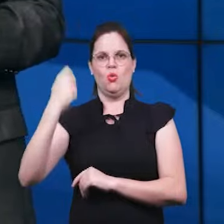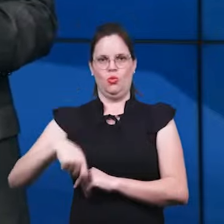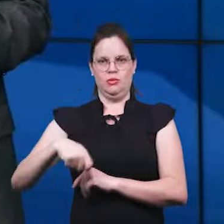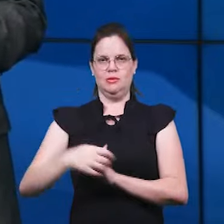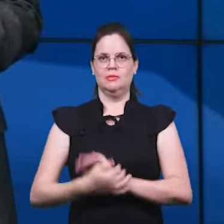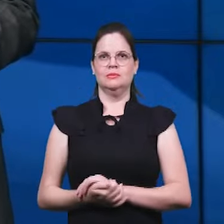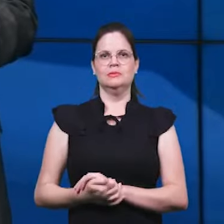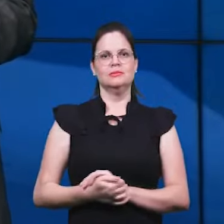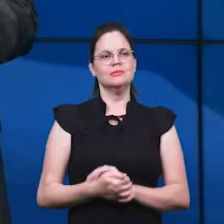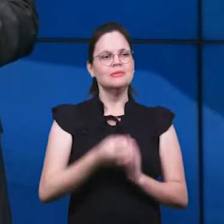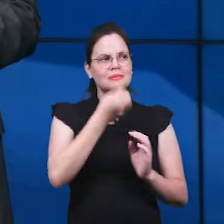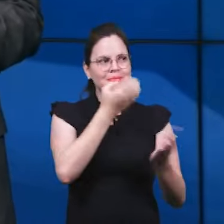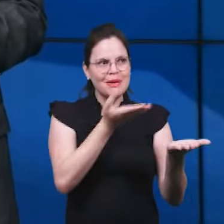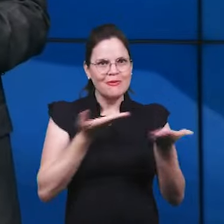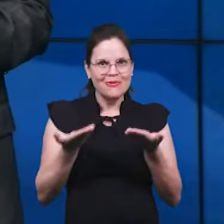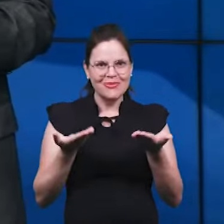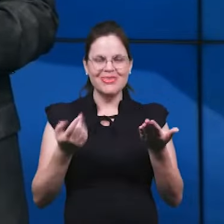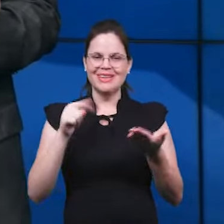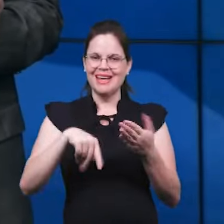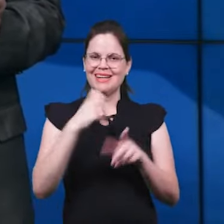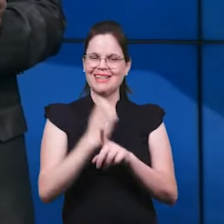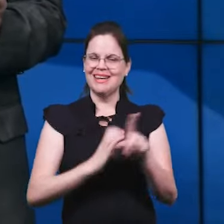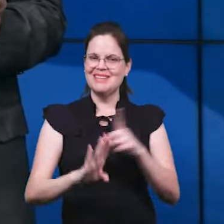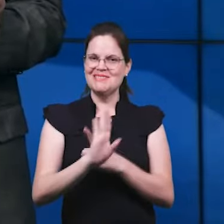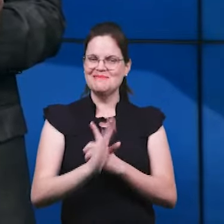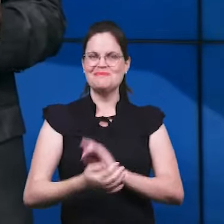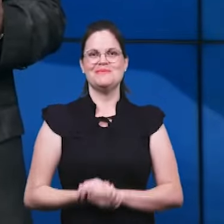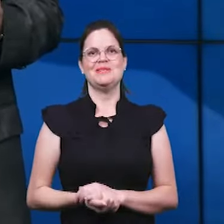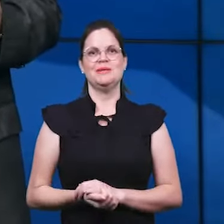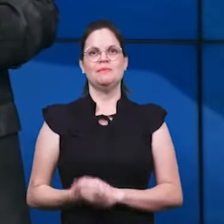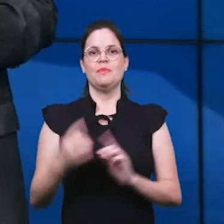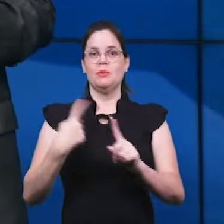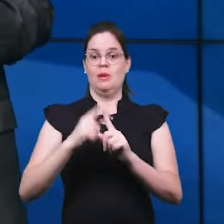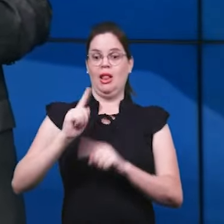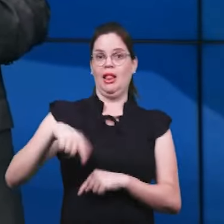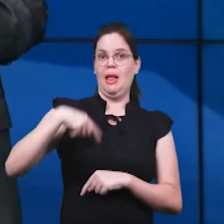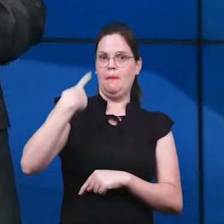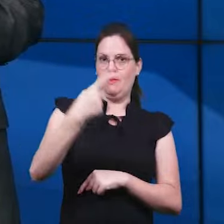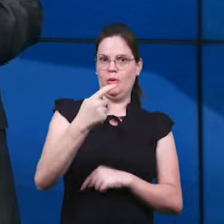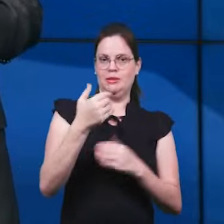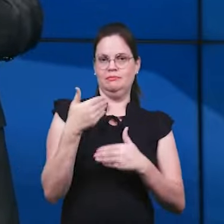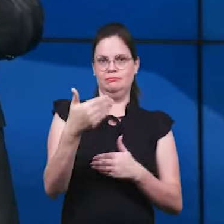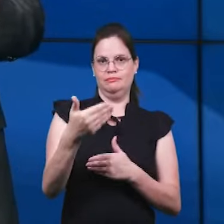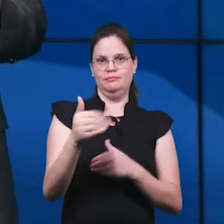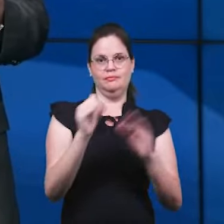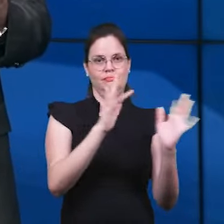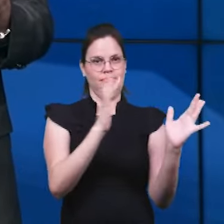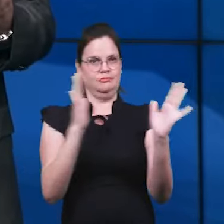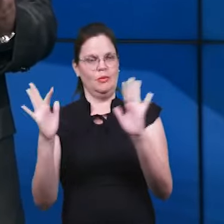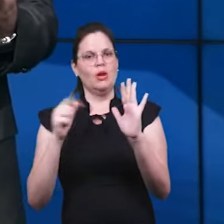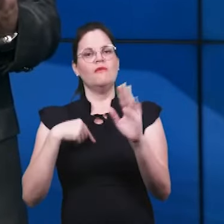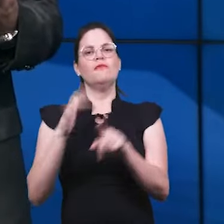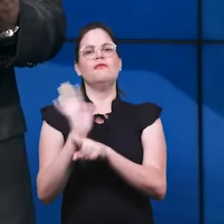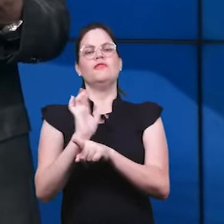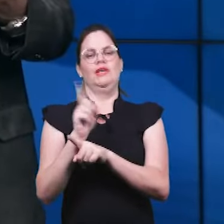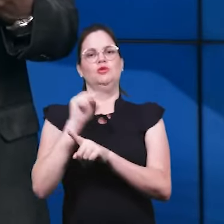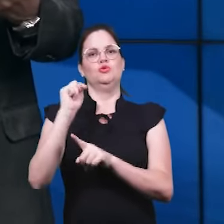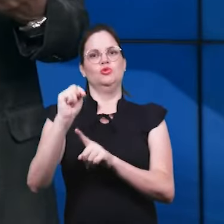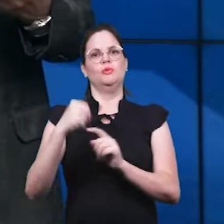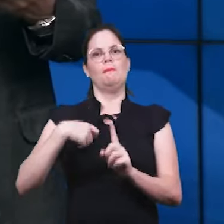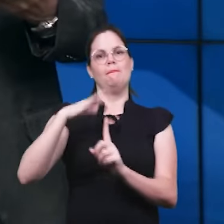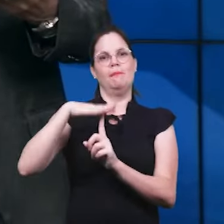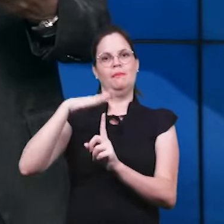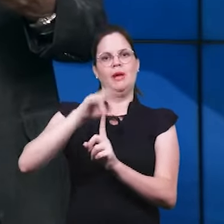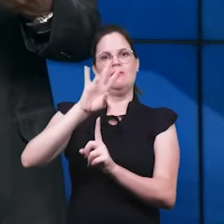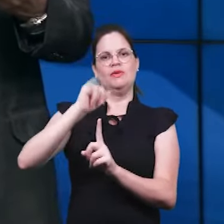russo. Sofia, muito bem-vinda à nossa escola bíblica dominical, porque logo depois da Sofia, nós teremos também, lá do